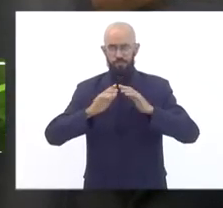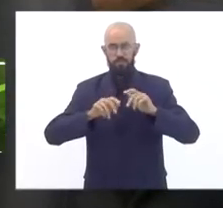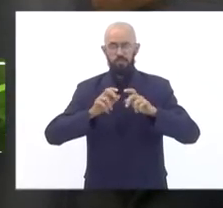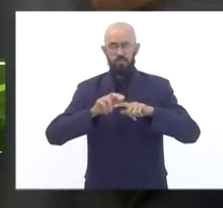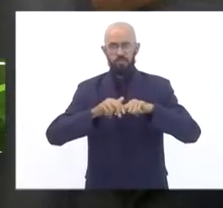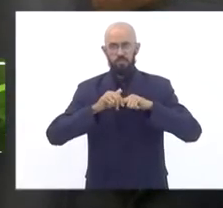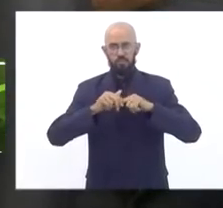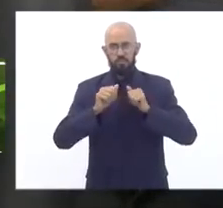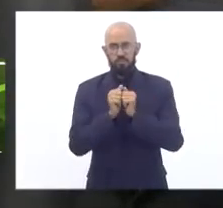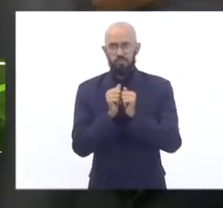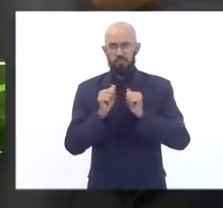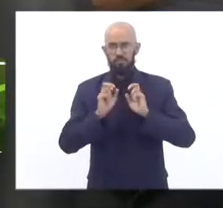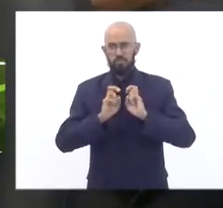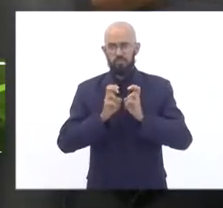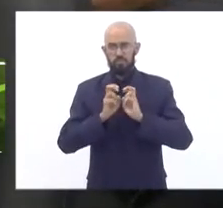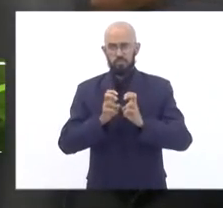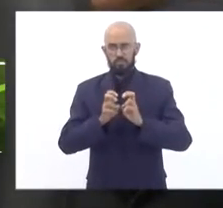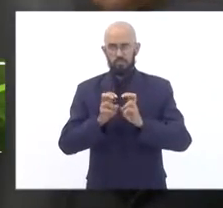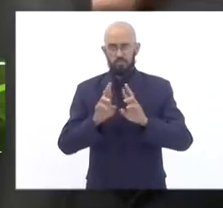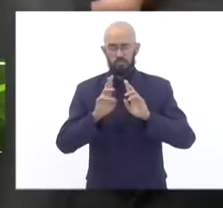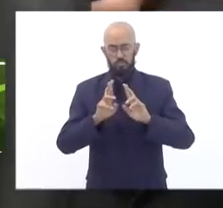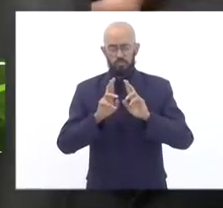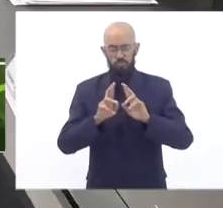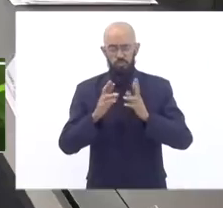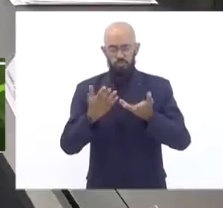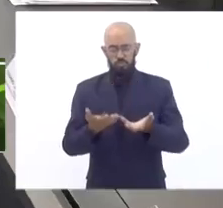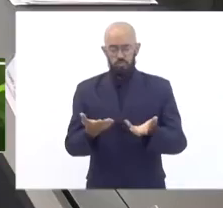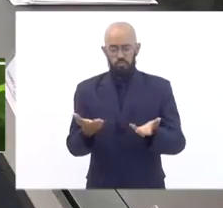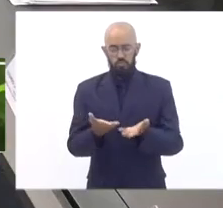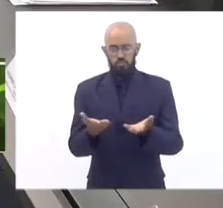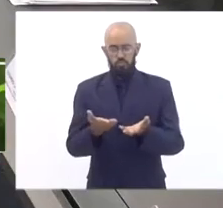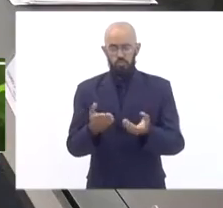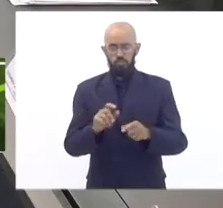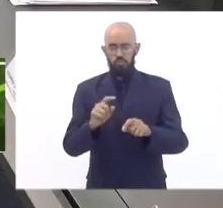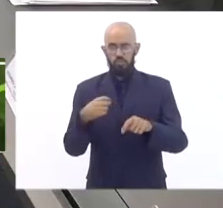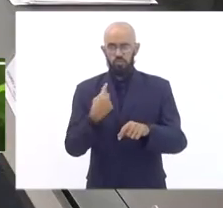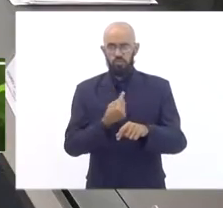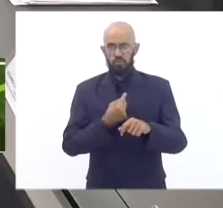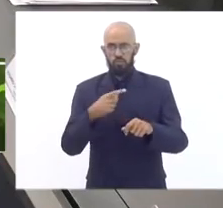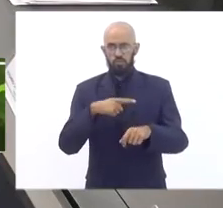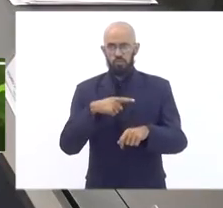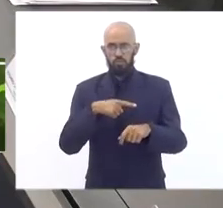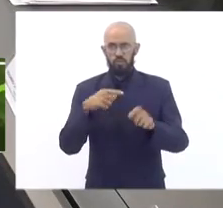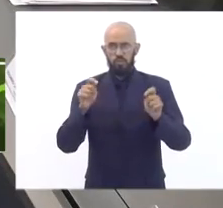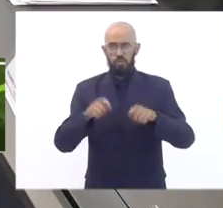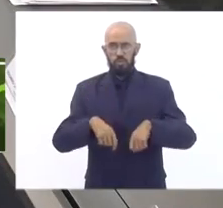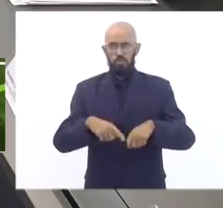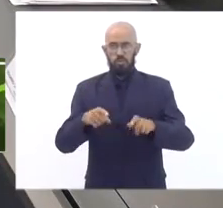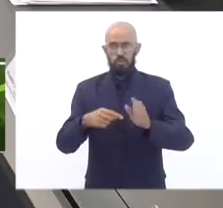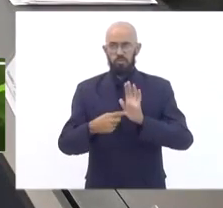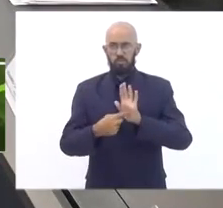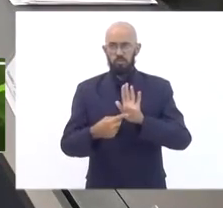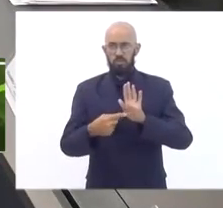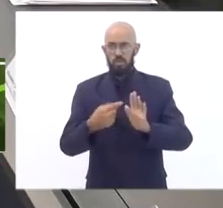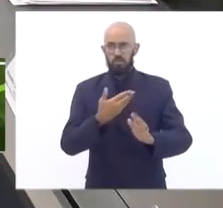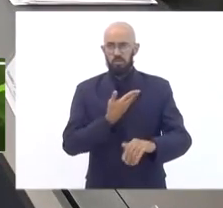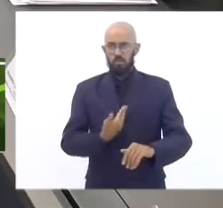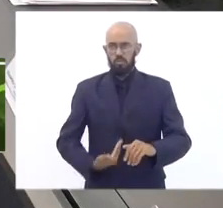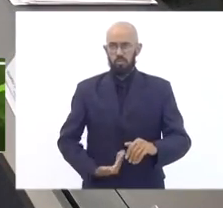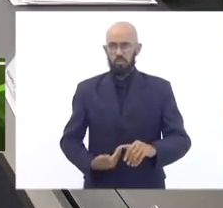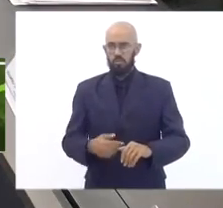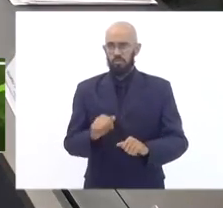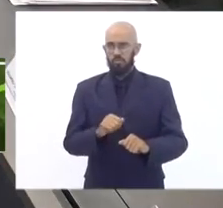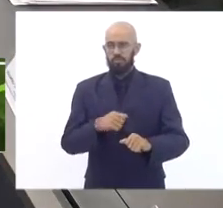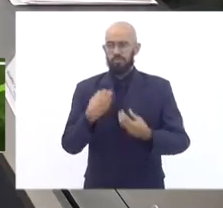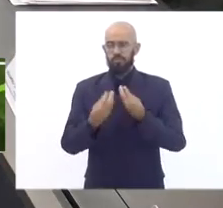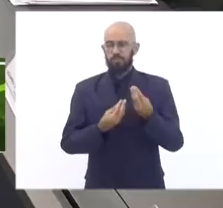verdadeiramente que hoje nós sejamos capazes de mostrar para o governo do Estado o quanto as decisões que